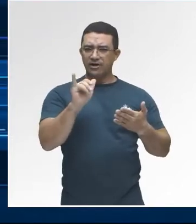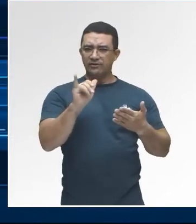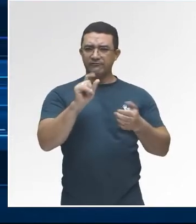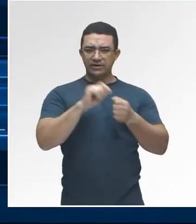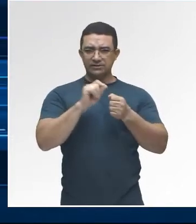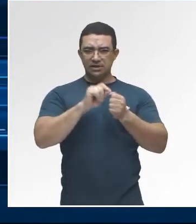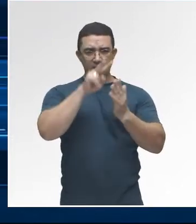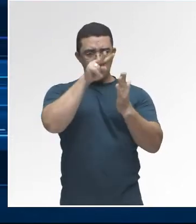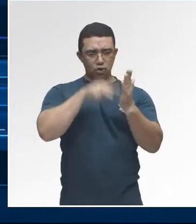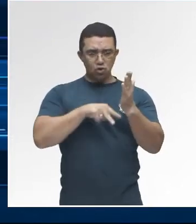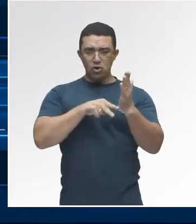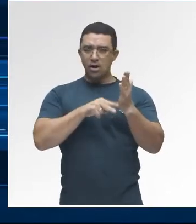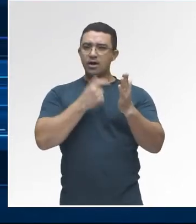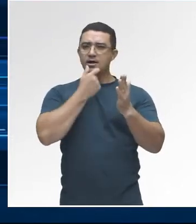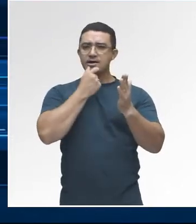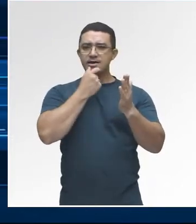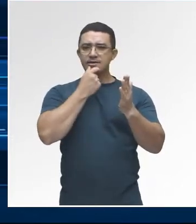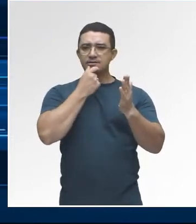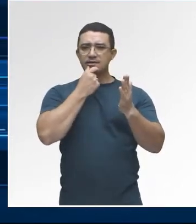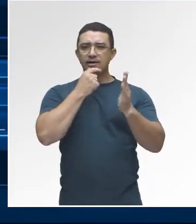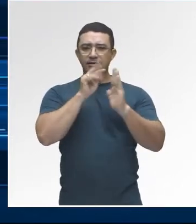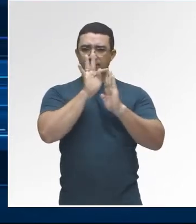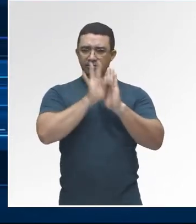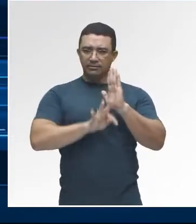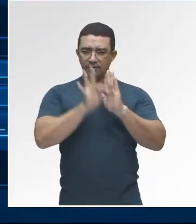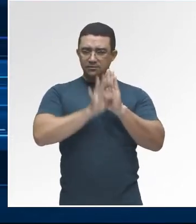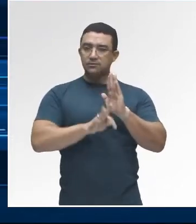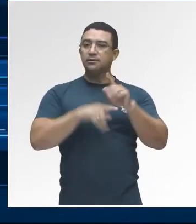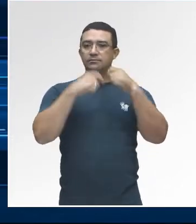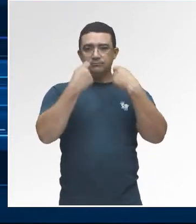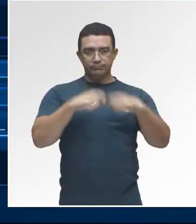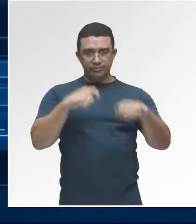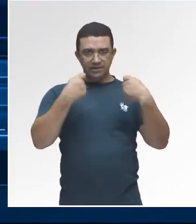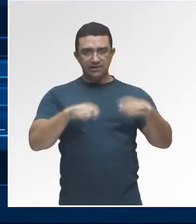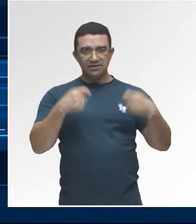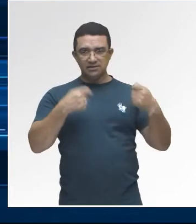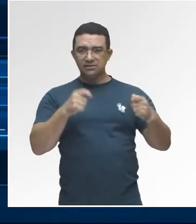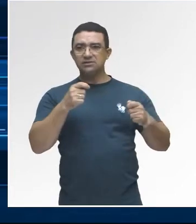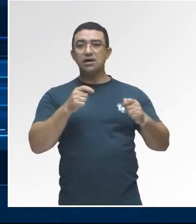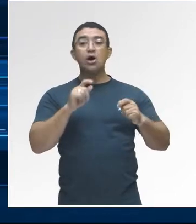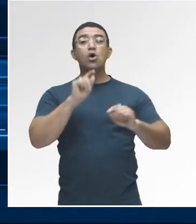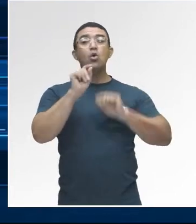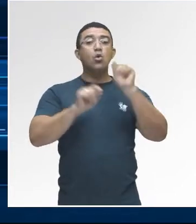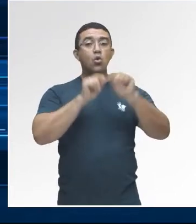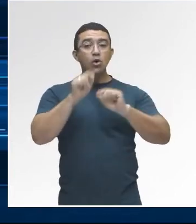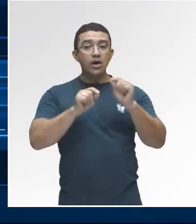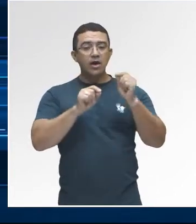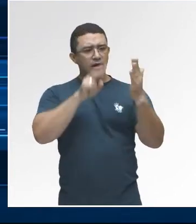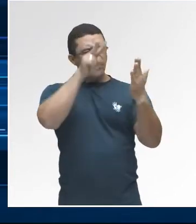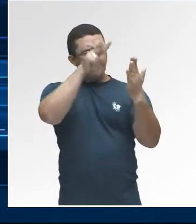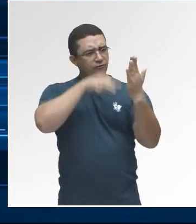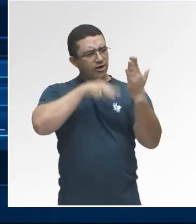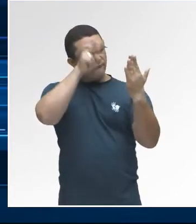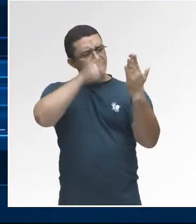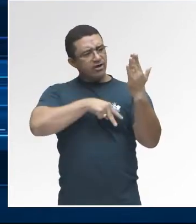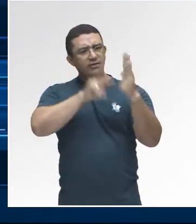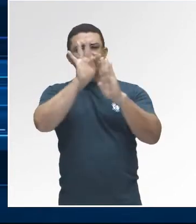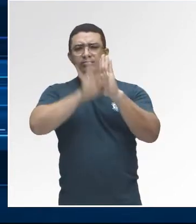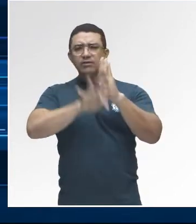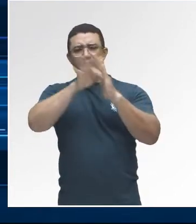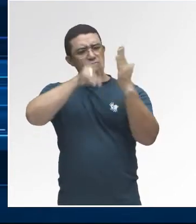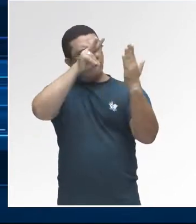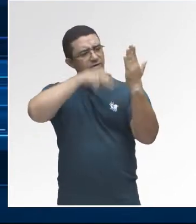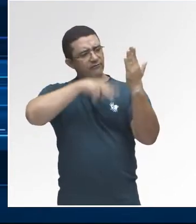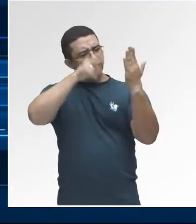em inglês de um texto, você também tem que avaliar tudo naquele texto, ver se alguma coisa naquele texto lembra